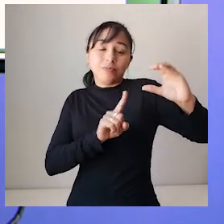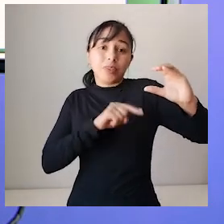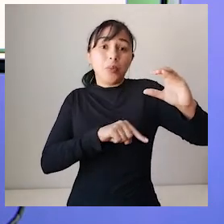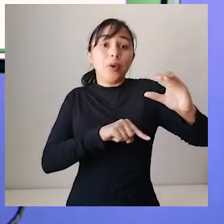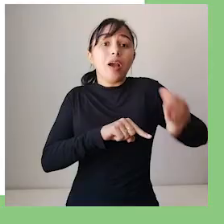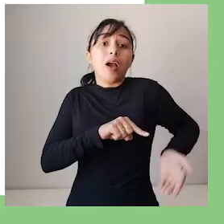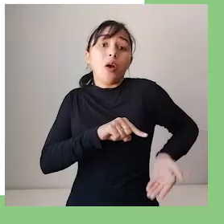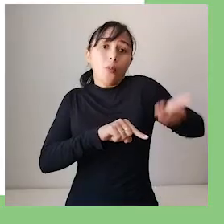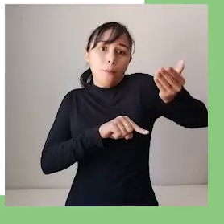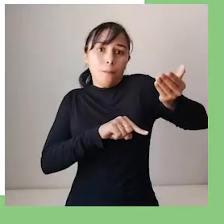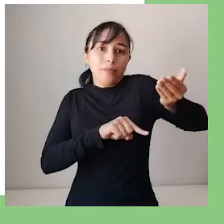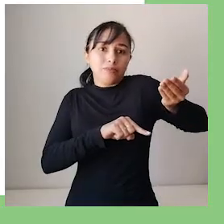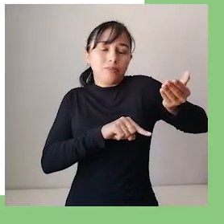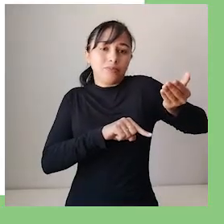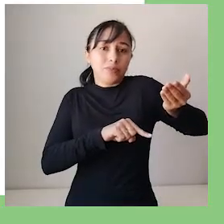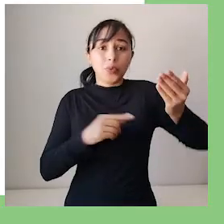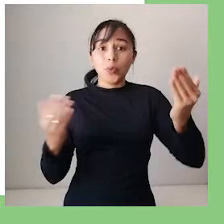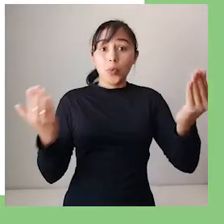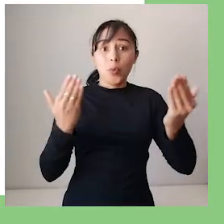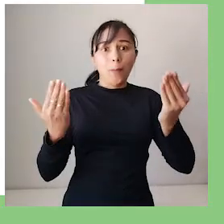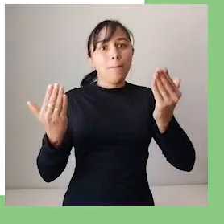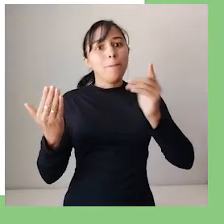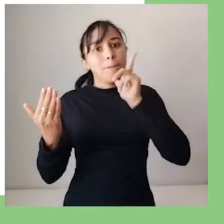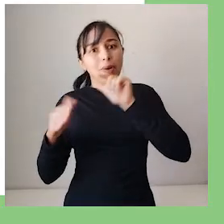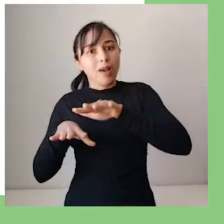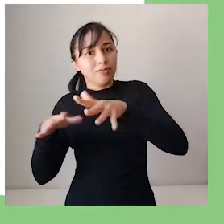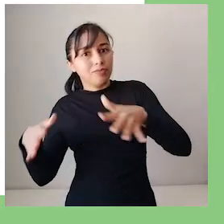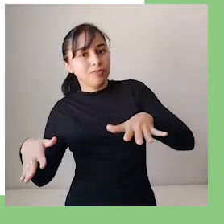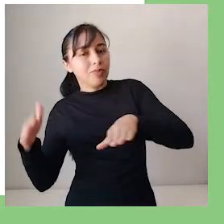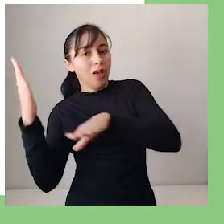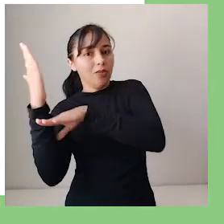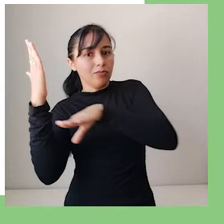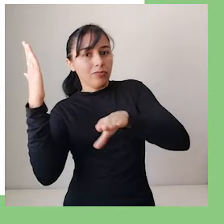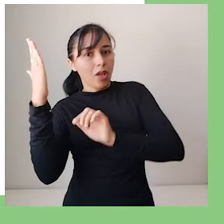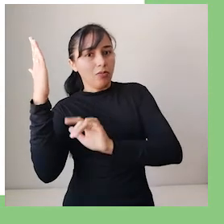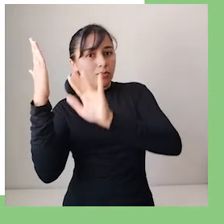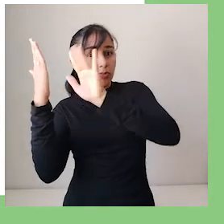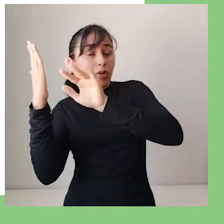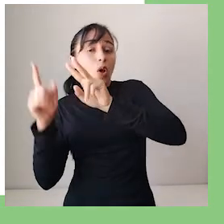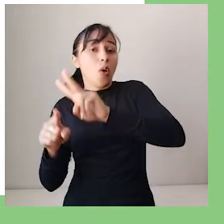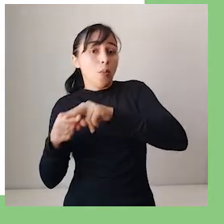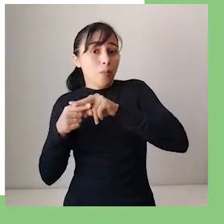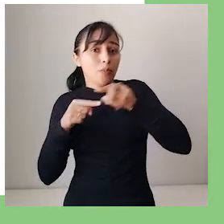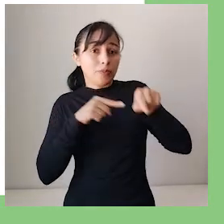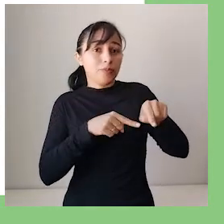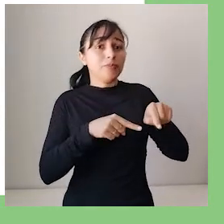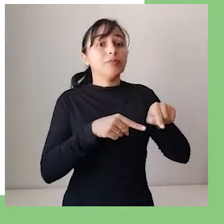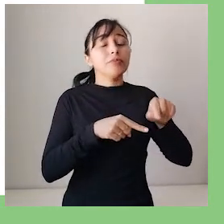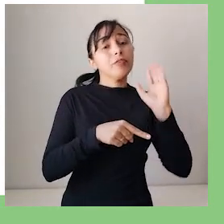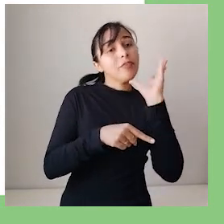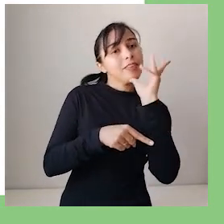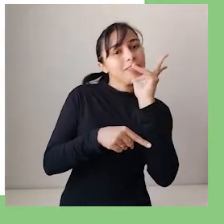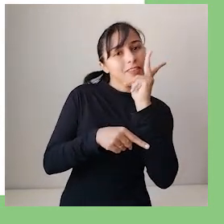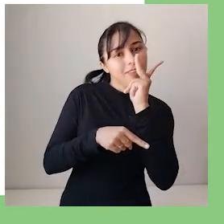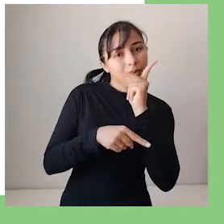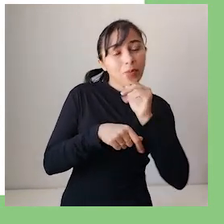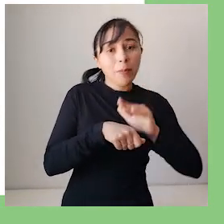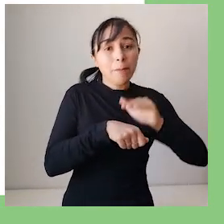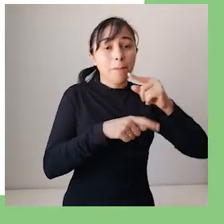ebulição e é por isso que ela demora mais para virar vapor, dando um